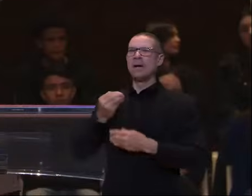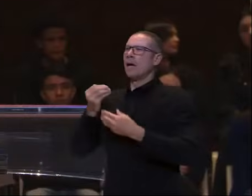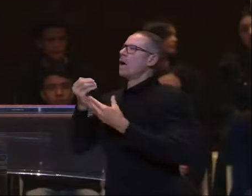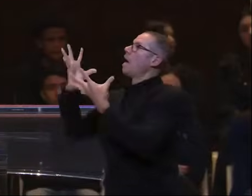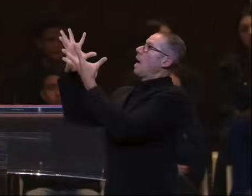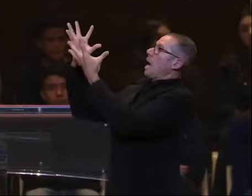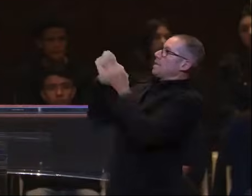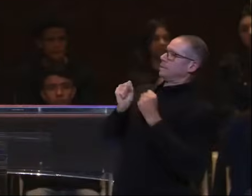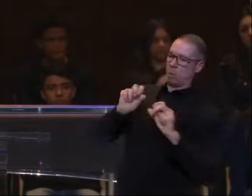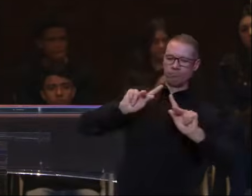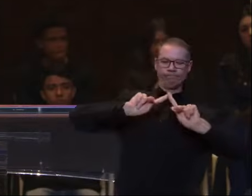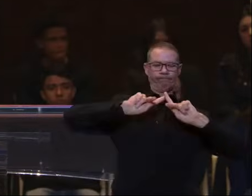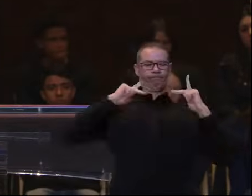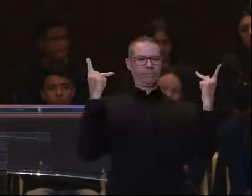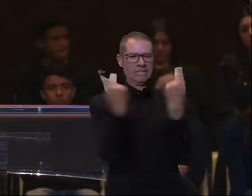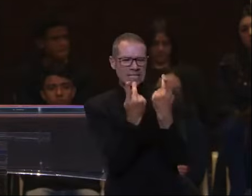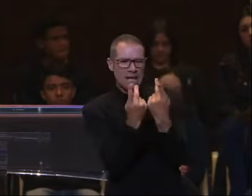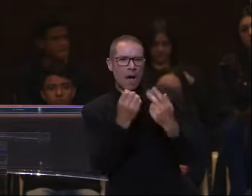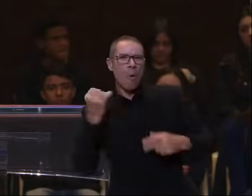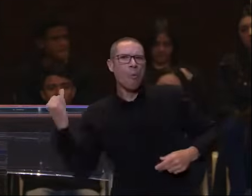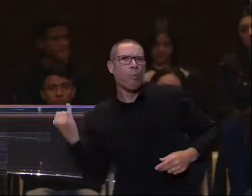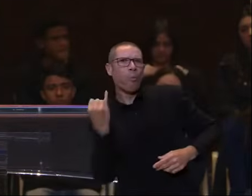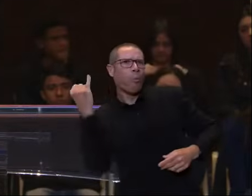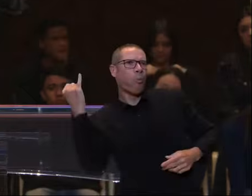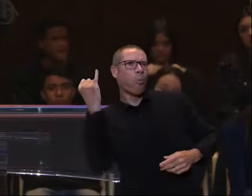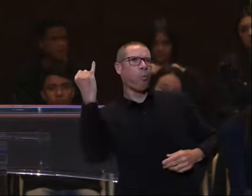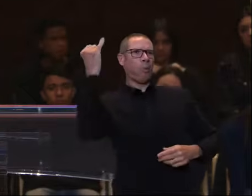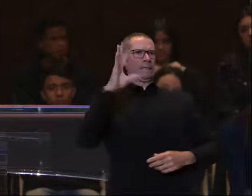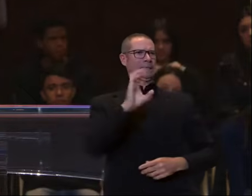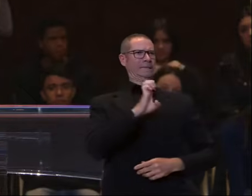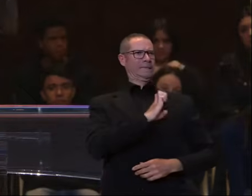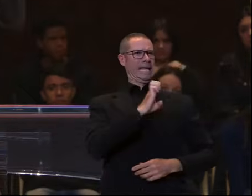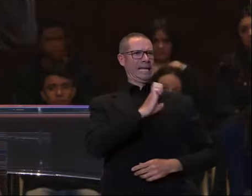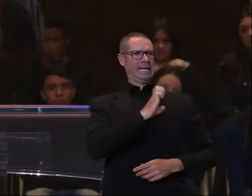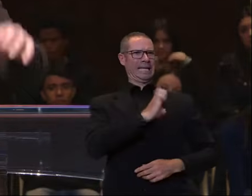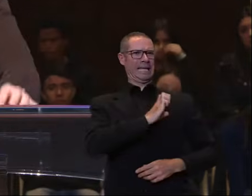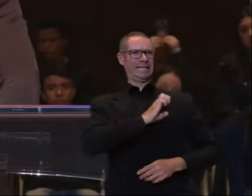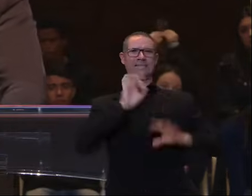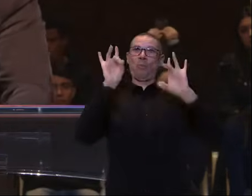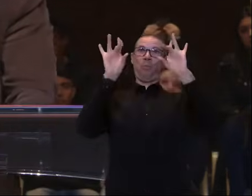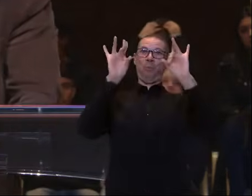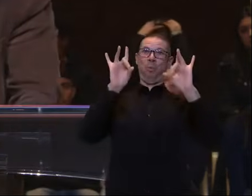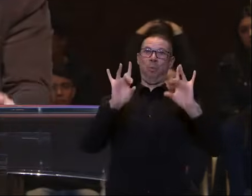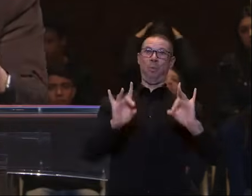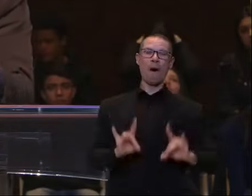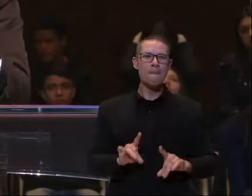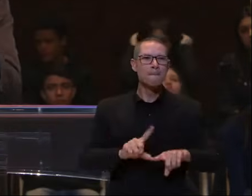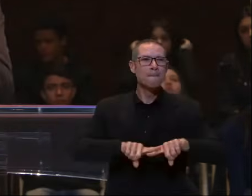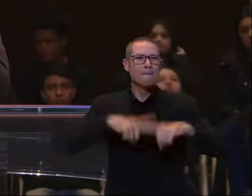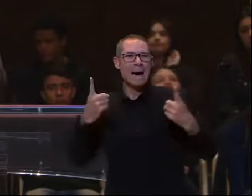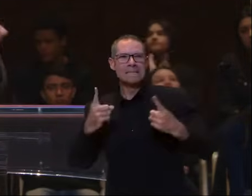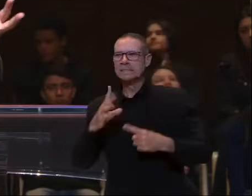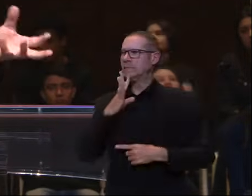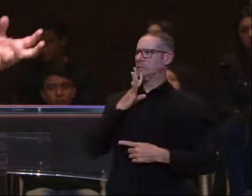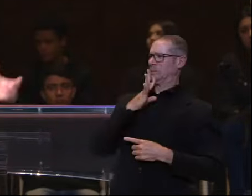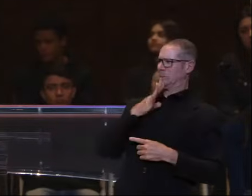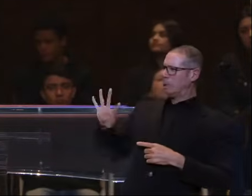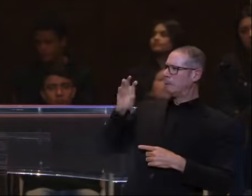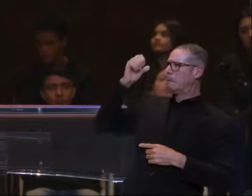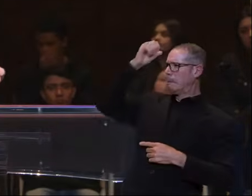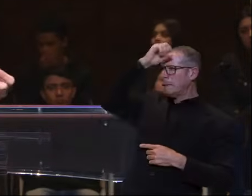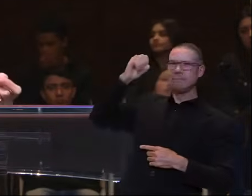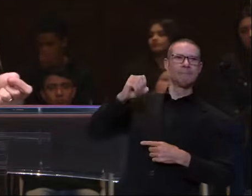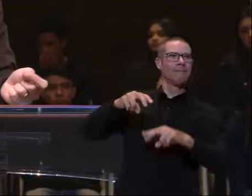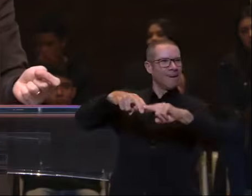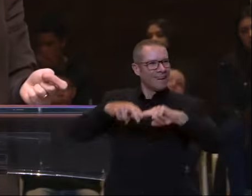uma herança preciosa, uma riqueza sem tamanho, mas não tomou conhecimento,